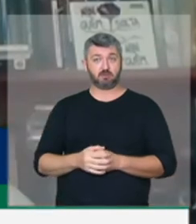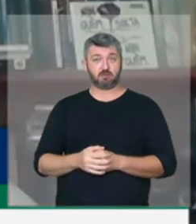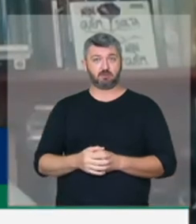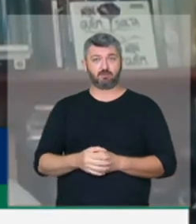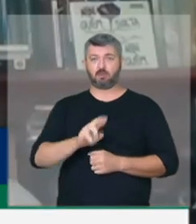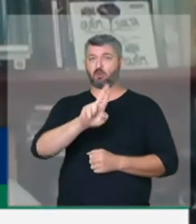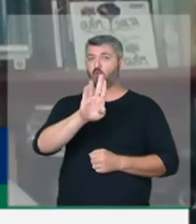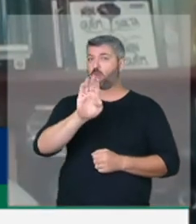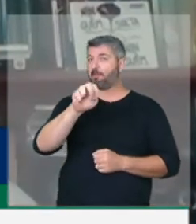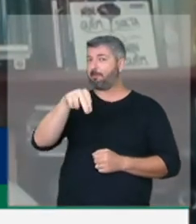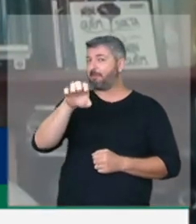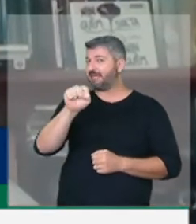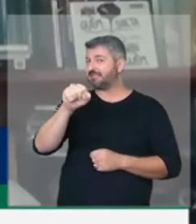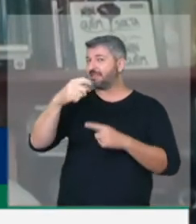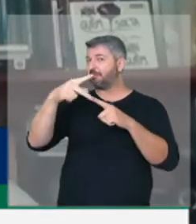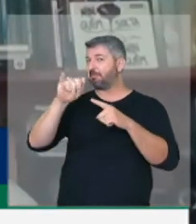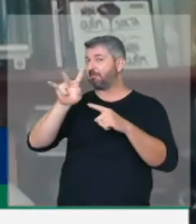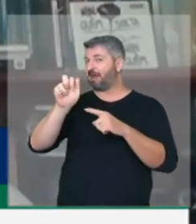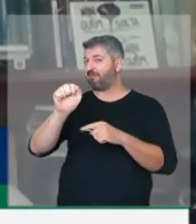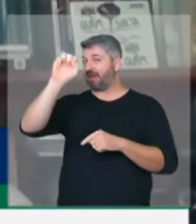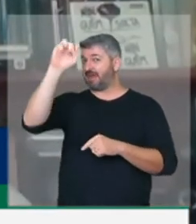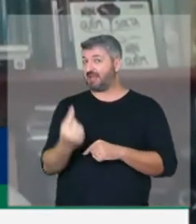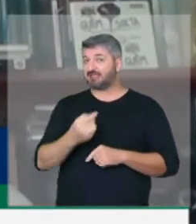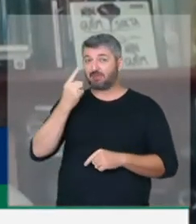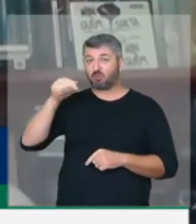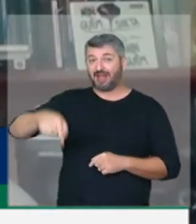Rubens Paiva, deputado desta casa,